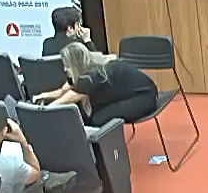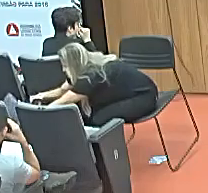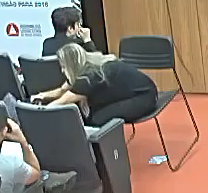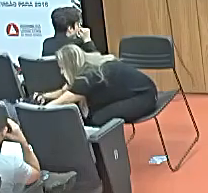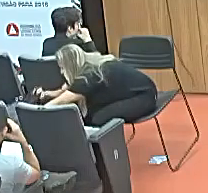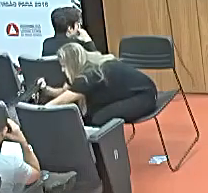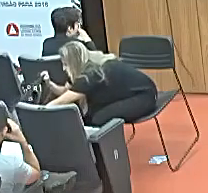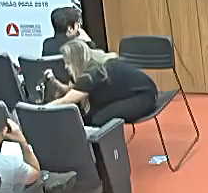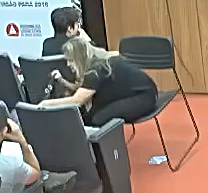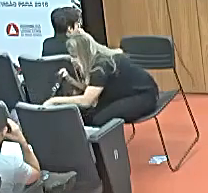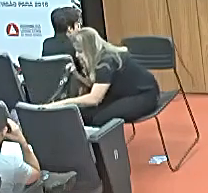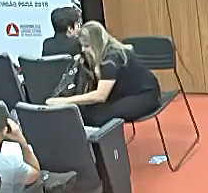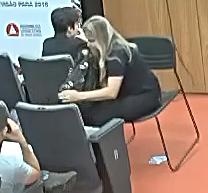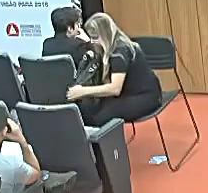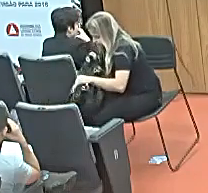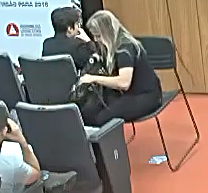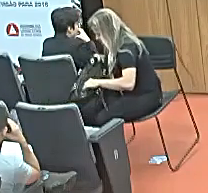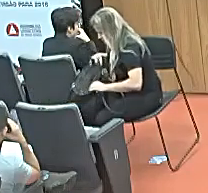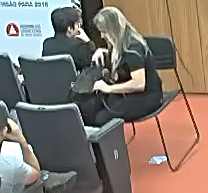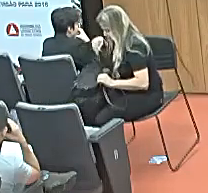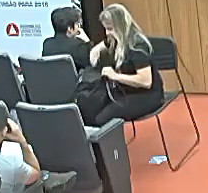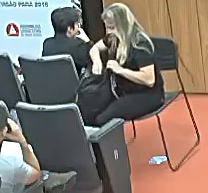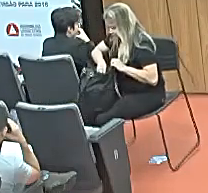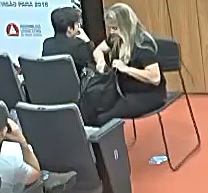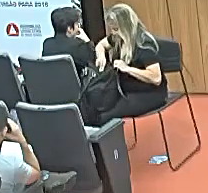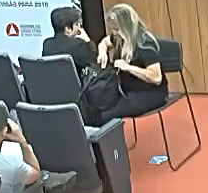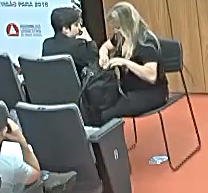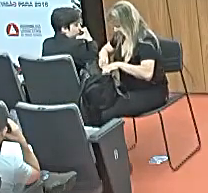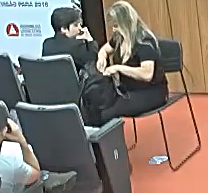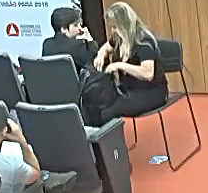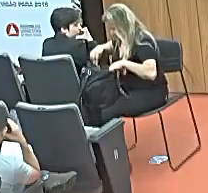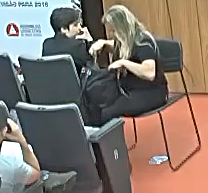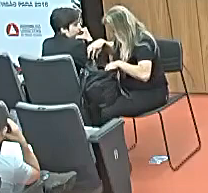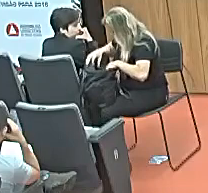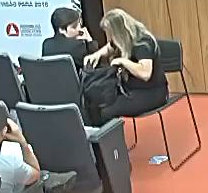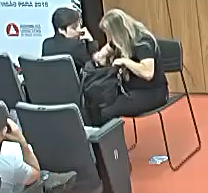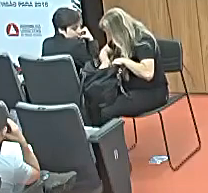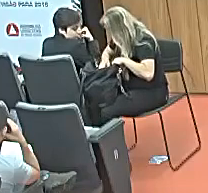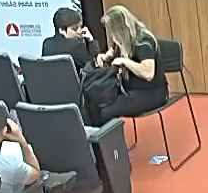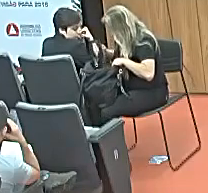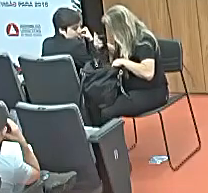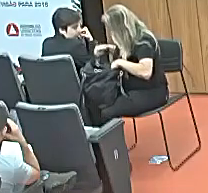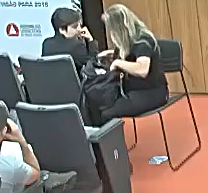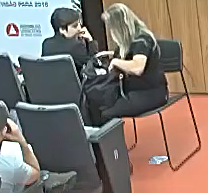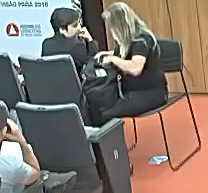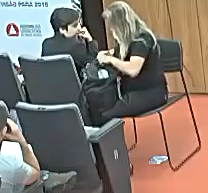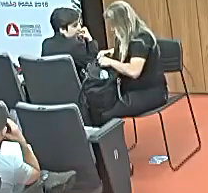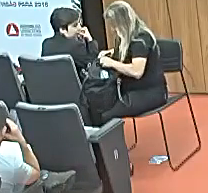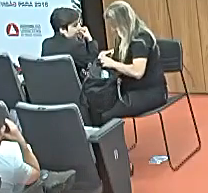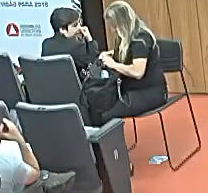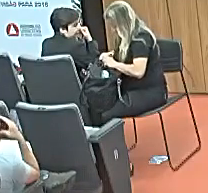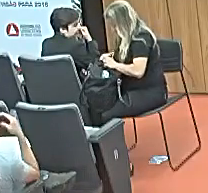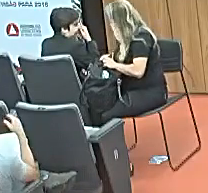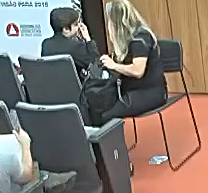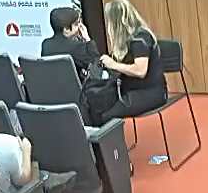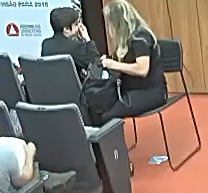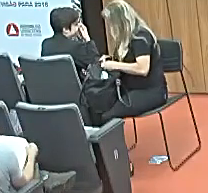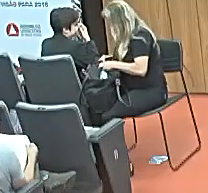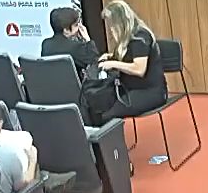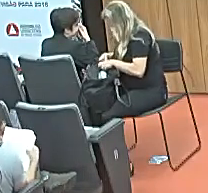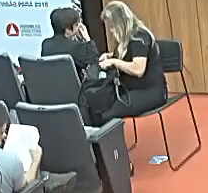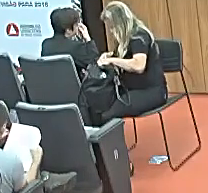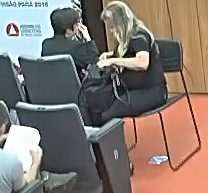ação 4138 de promoção do esporte indígena mais uma vez a gente se depara